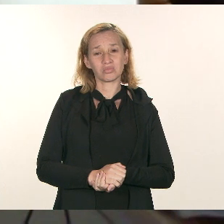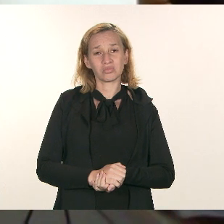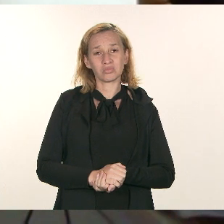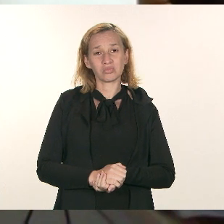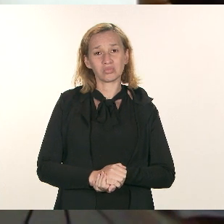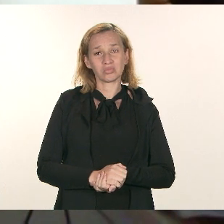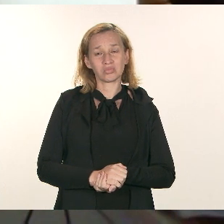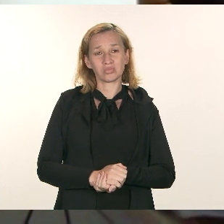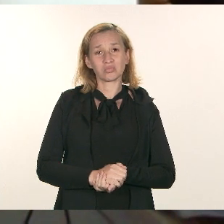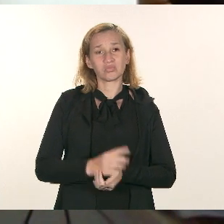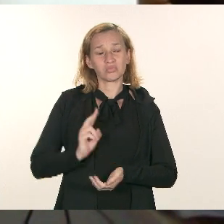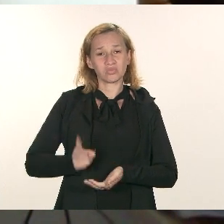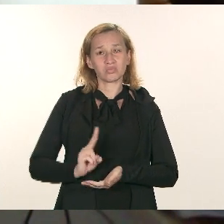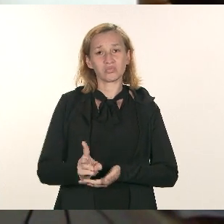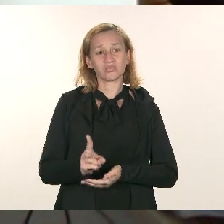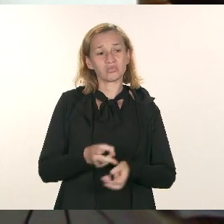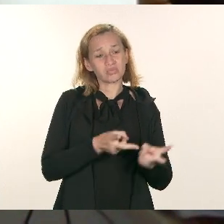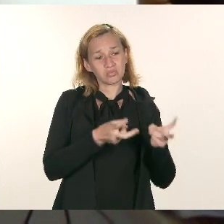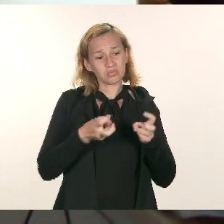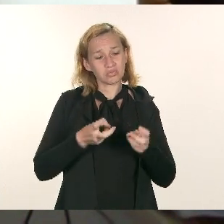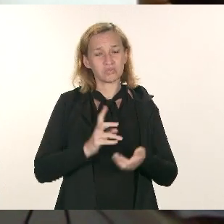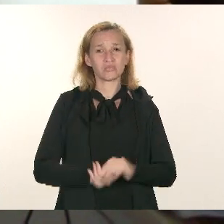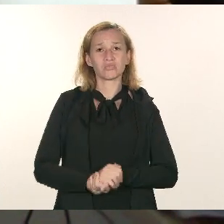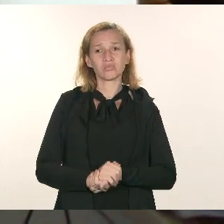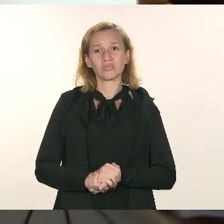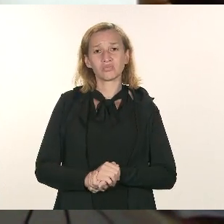e continuamos a verificar